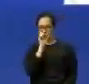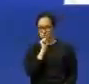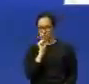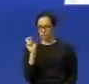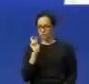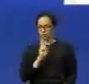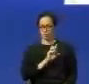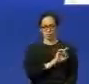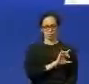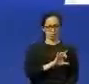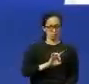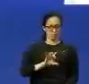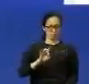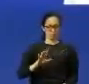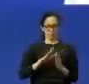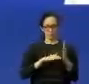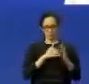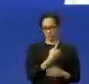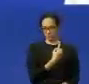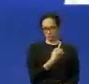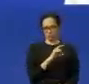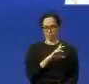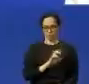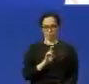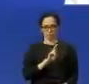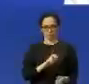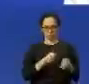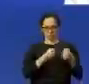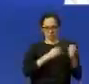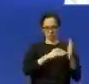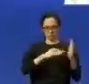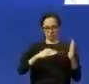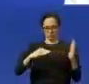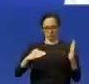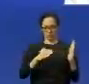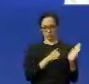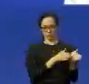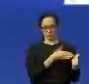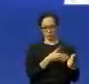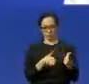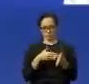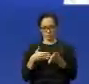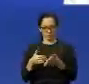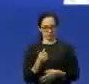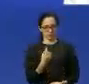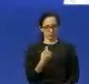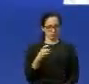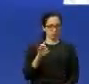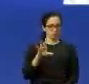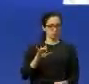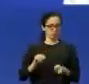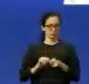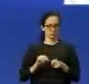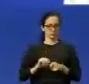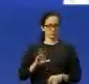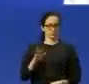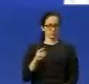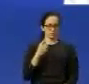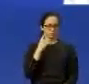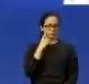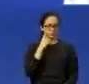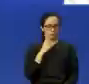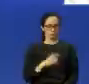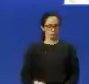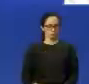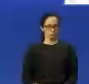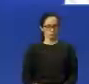carrinho é pintado de apenas uma cor. E o caminhão cegonha, no caso, terá uma cor fixa, né? E ele quer saber o seguinte: a empresa determinou que